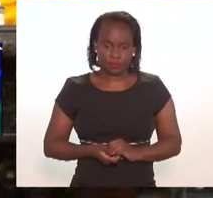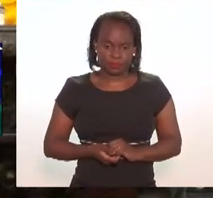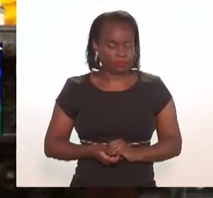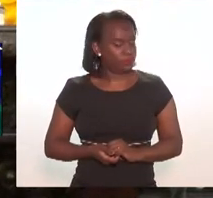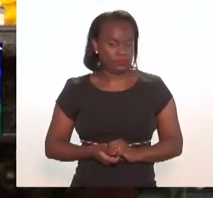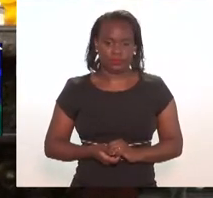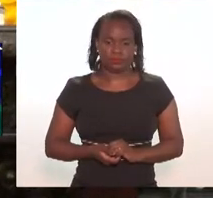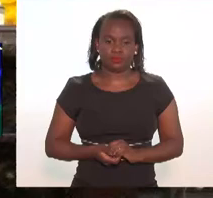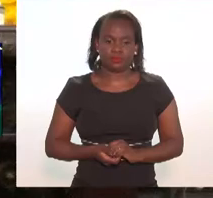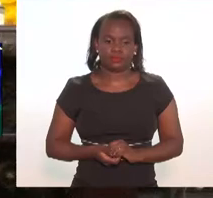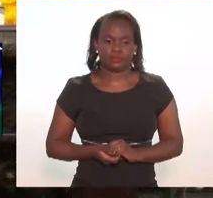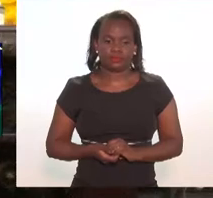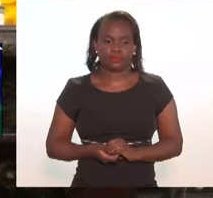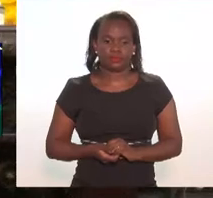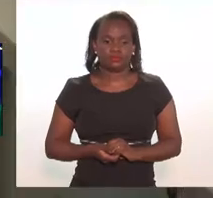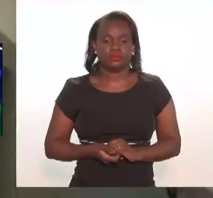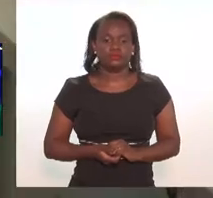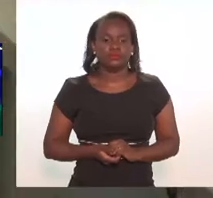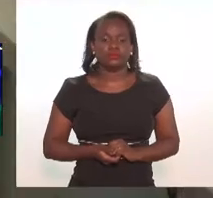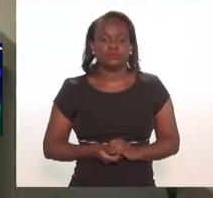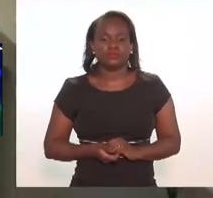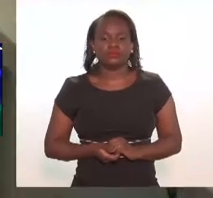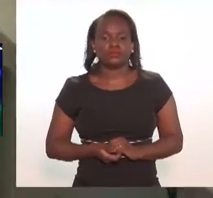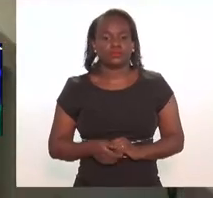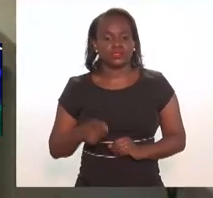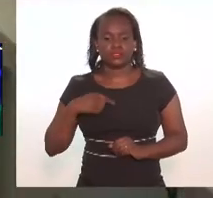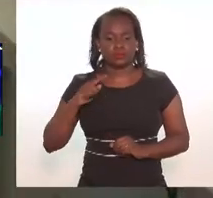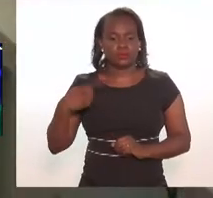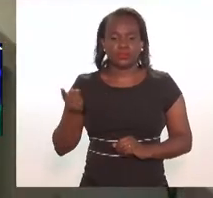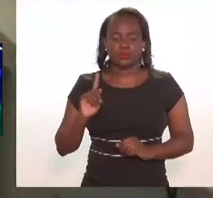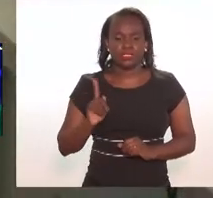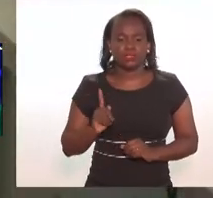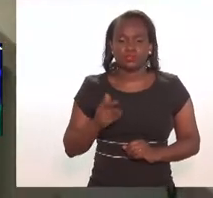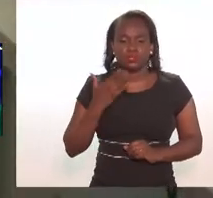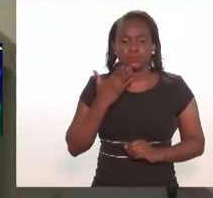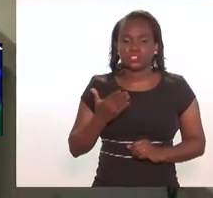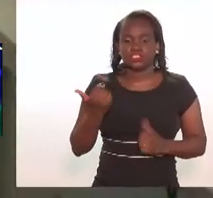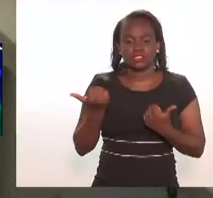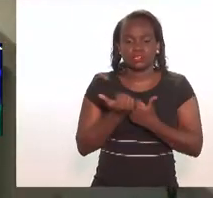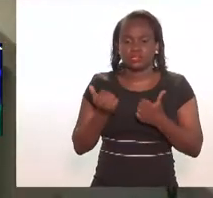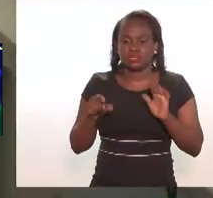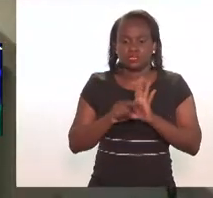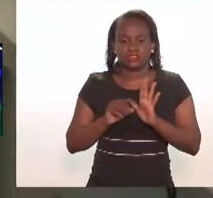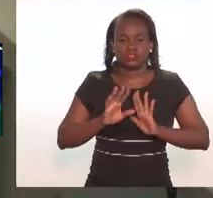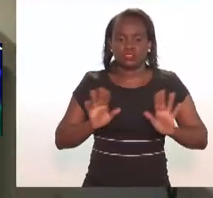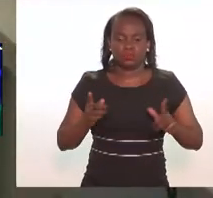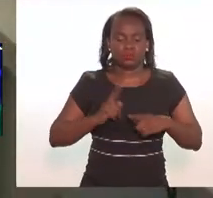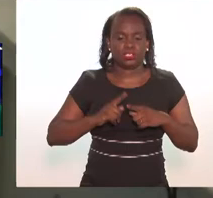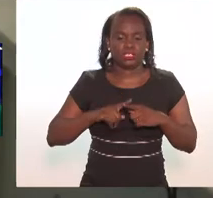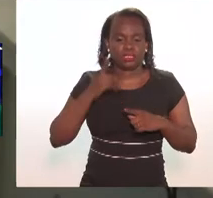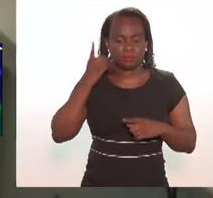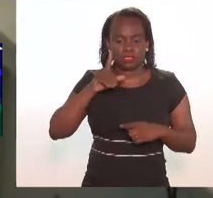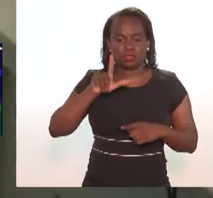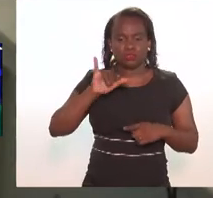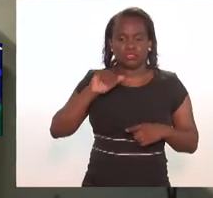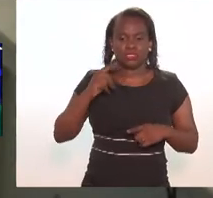Eu estou inscrito, presidente. Não sou o próximo, não. Eu só estou pedindo coautoria, porque a deputada